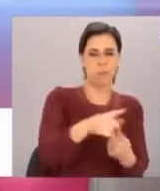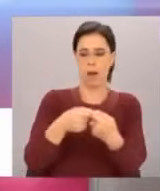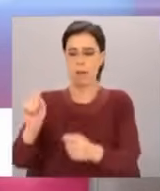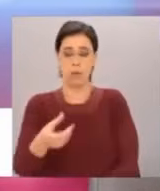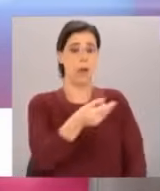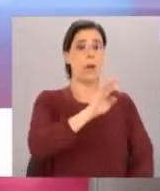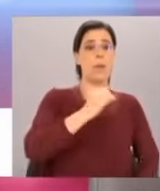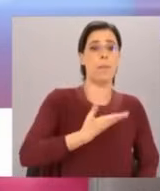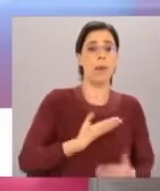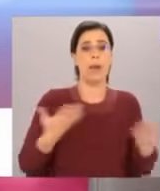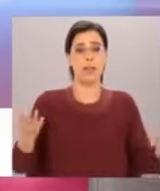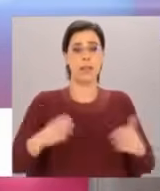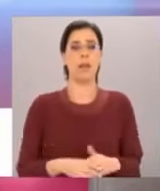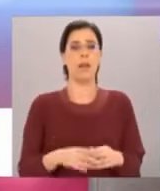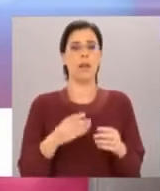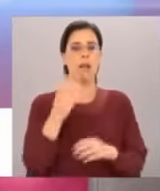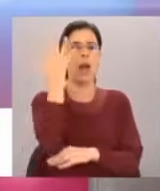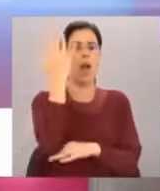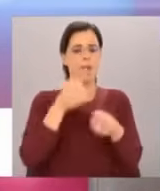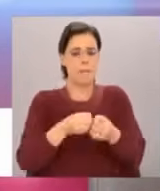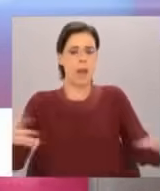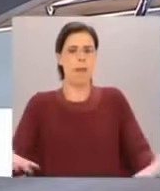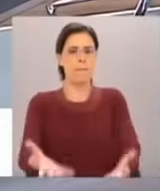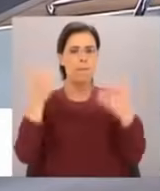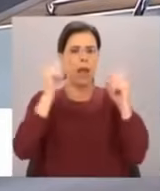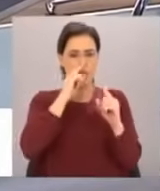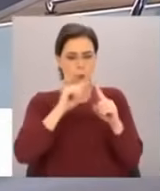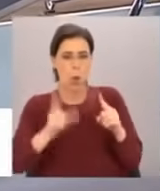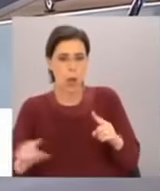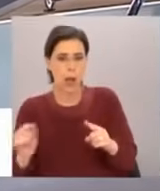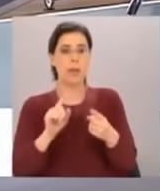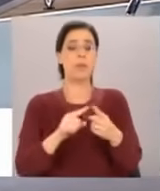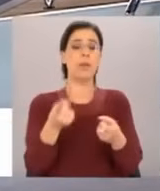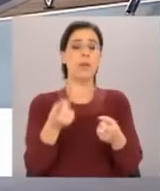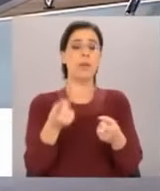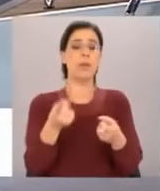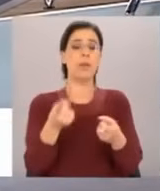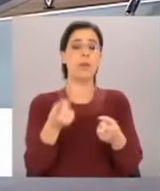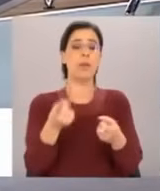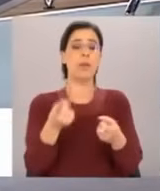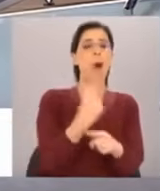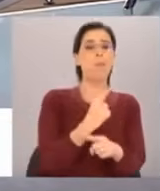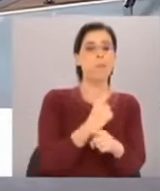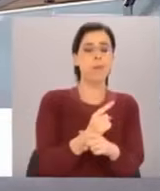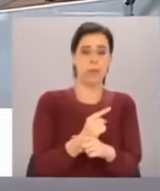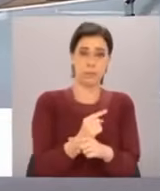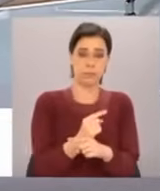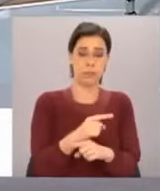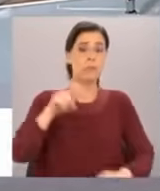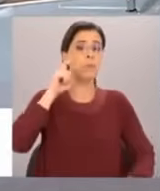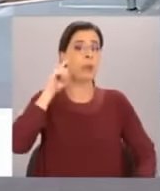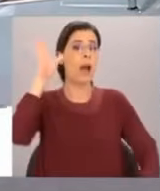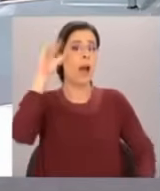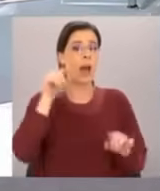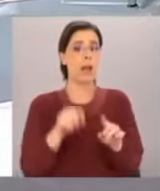caso do PSD com eucalipto sensação que quer fazer a própia is a com também aquilo que possa ser a